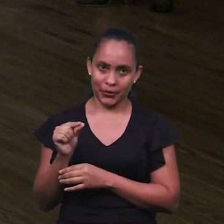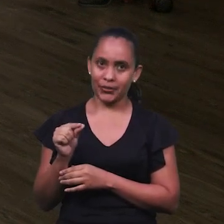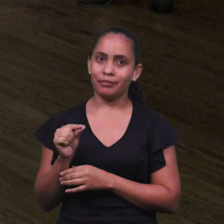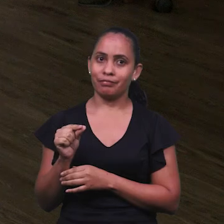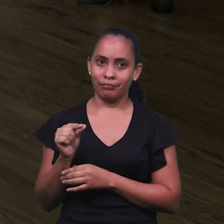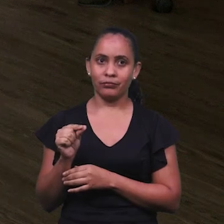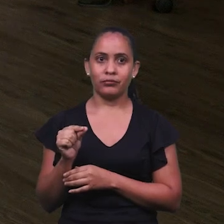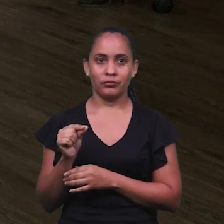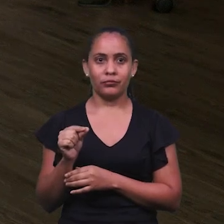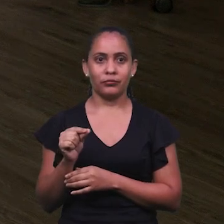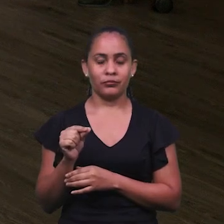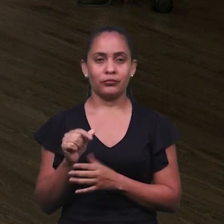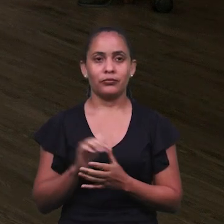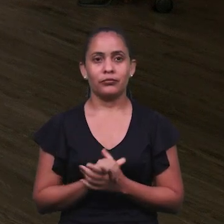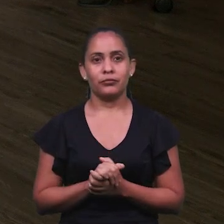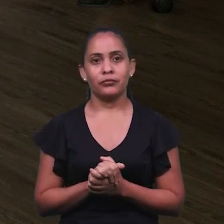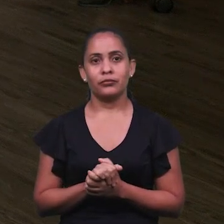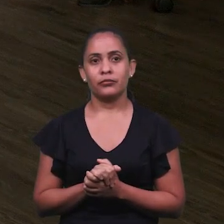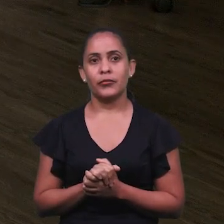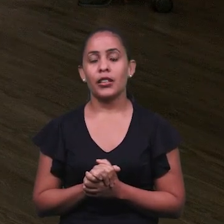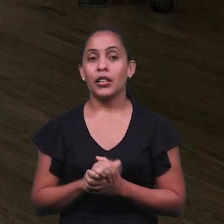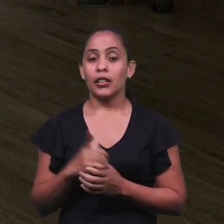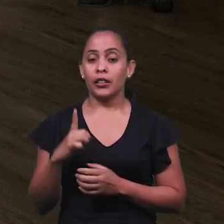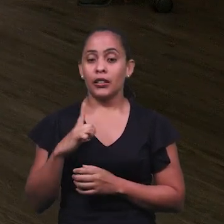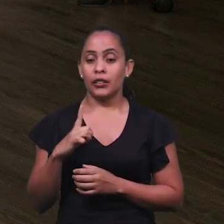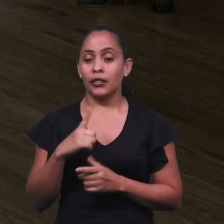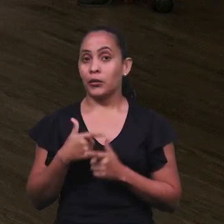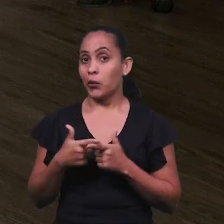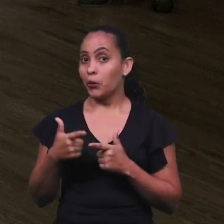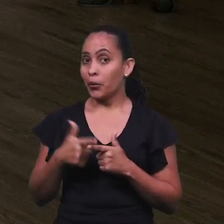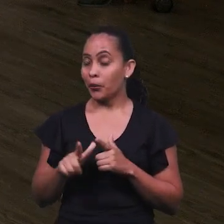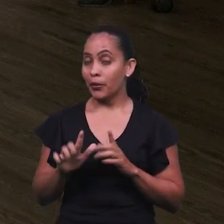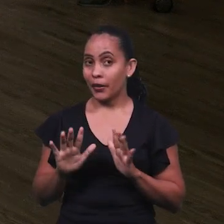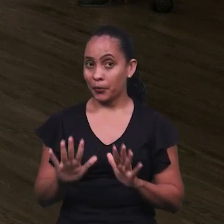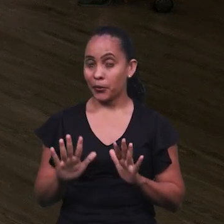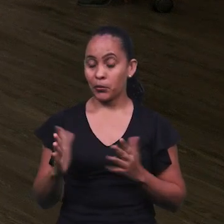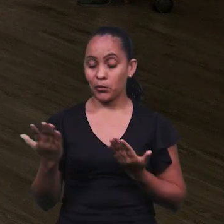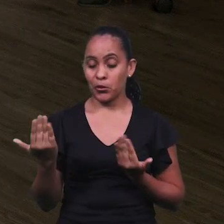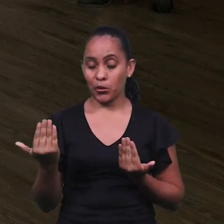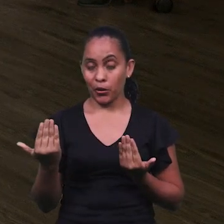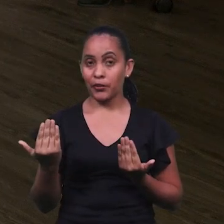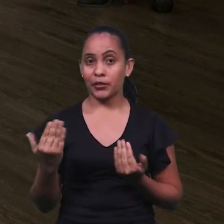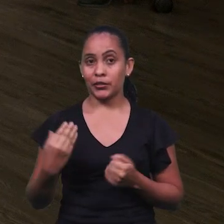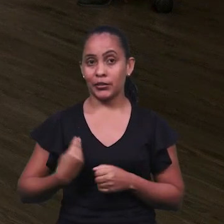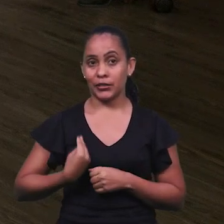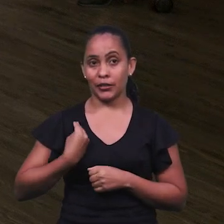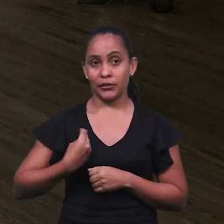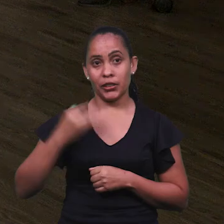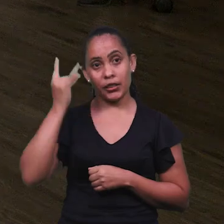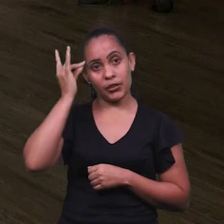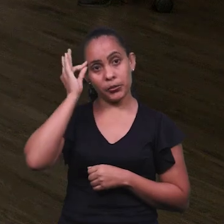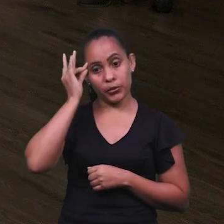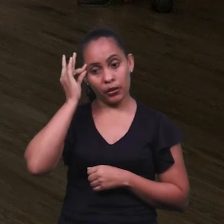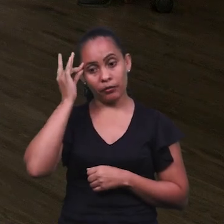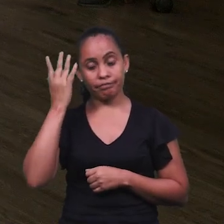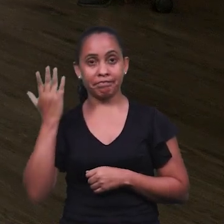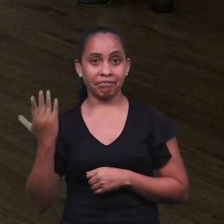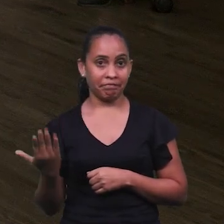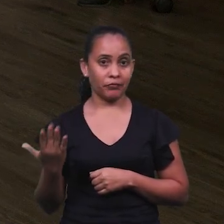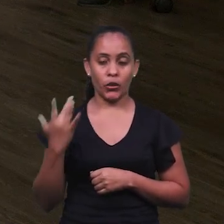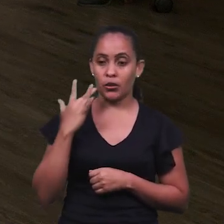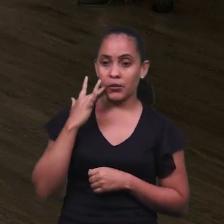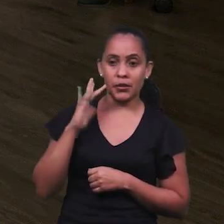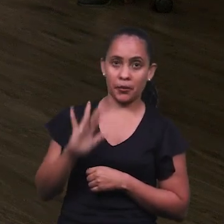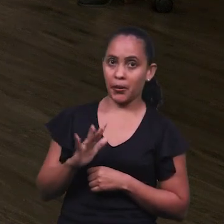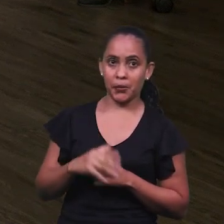equivocada e depois ter que administrar um problema. Então, assim, o jovem espiritual, ele vai discernir, ou nós